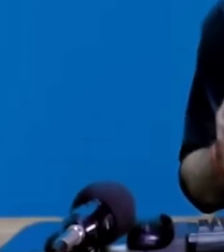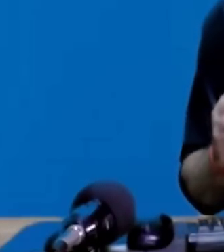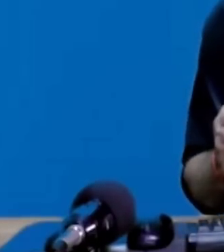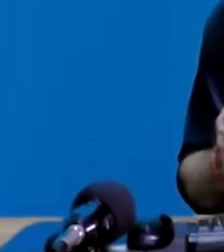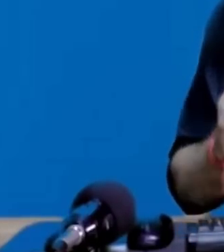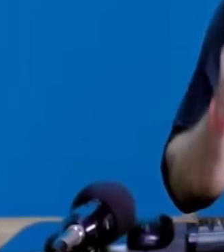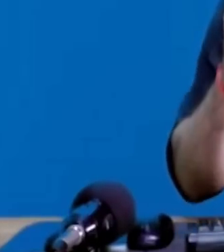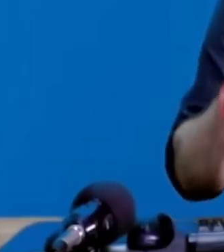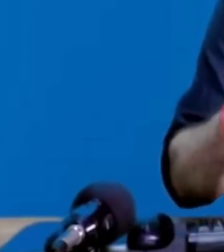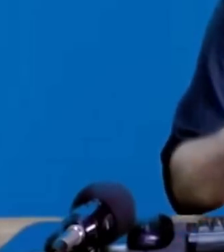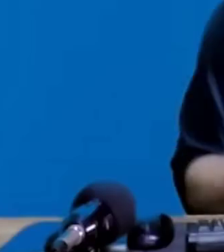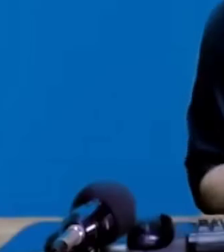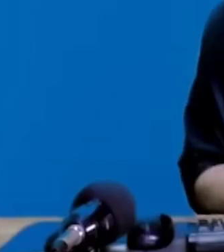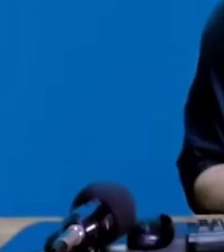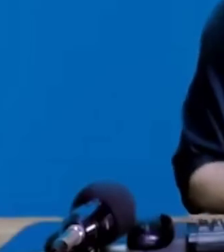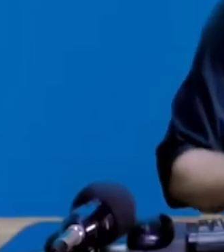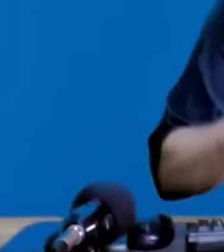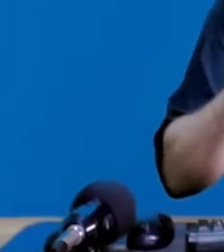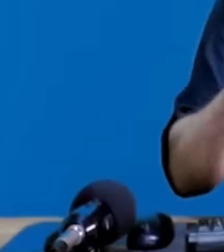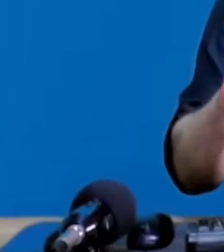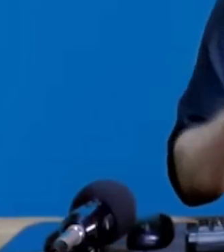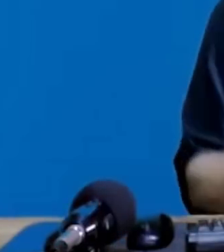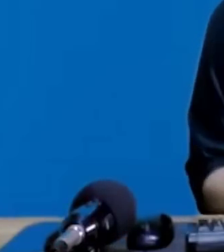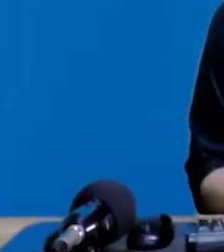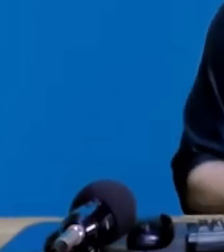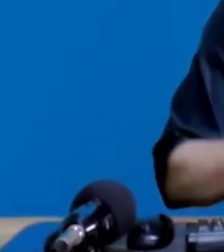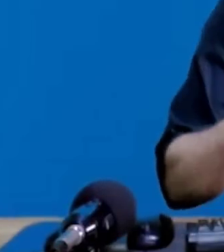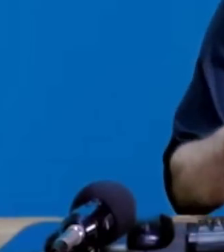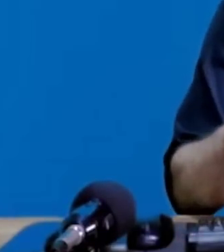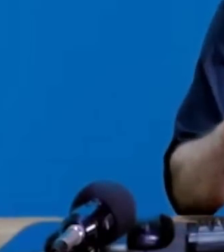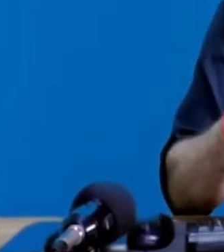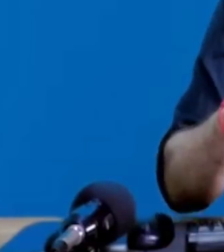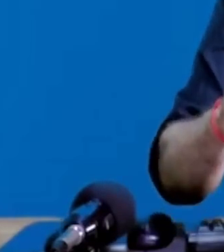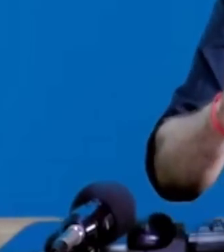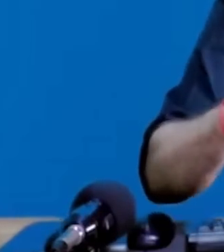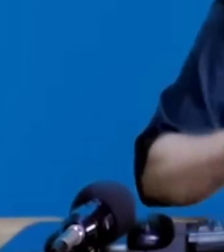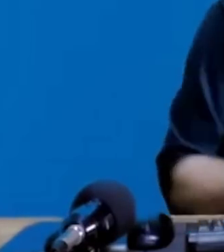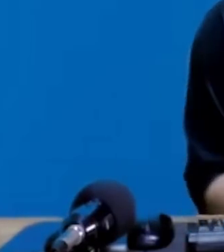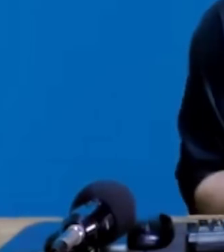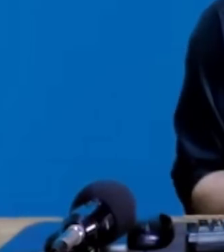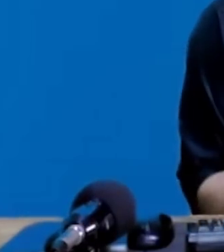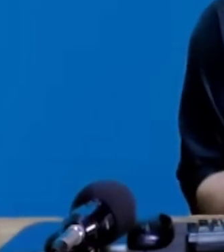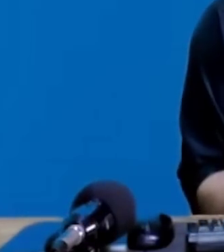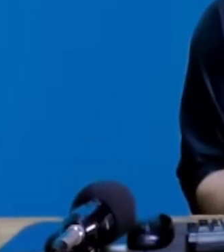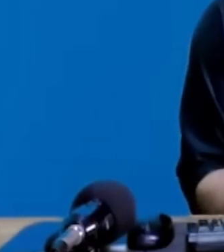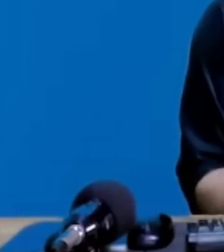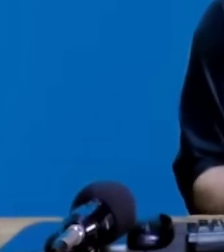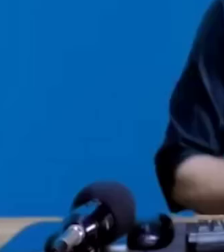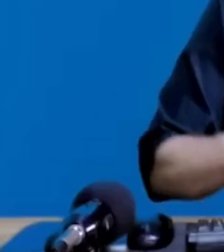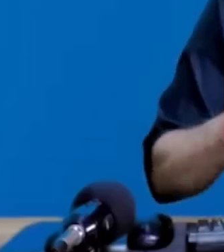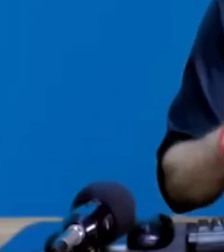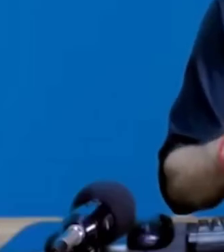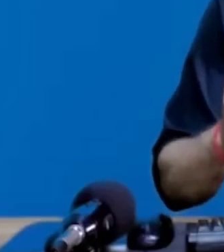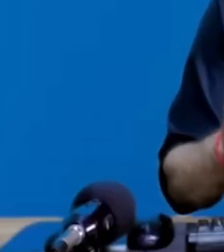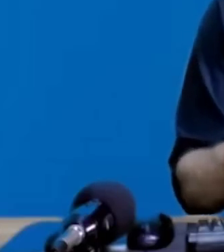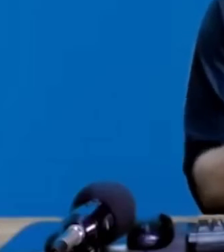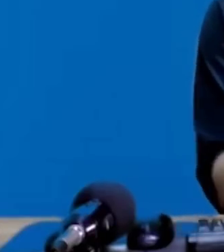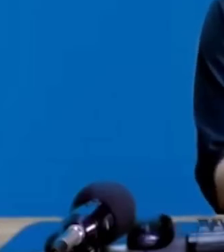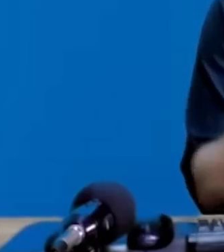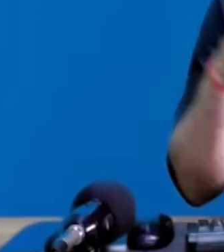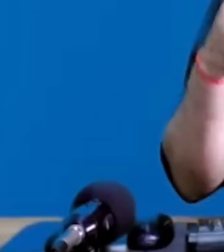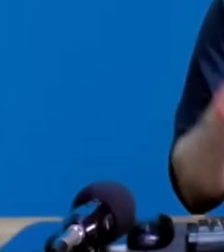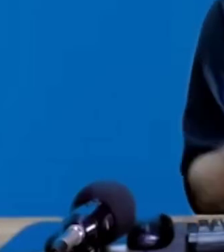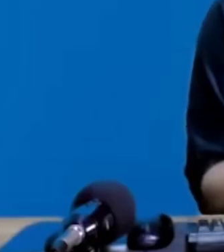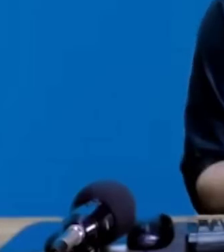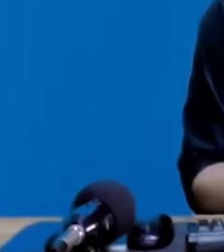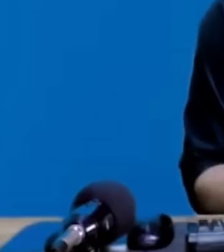Saulo Moura da Cunha, ela traz uma bomba sobre o Bolsonaro. Ela diz que durante